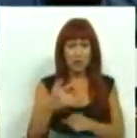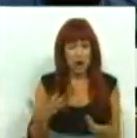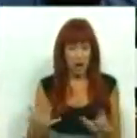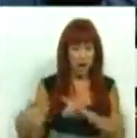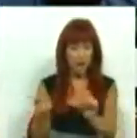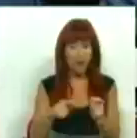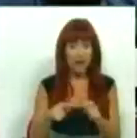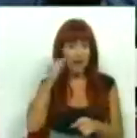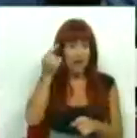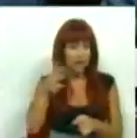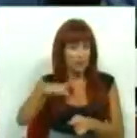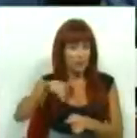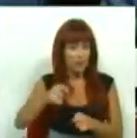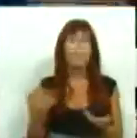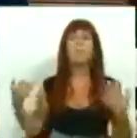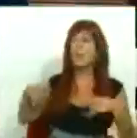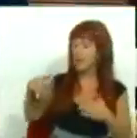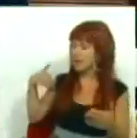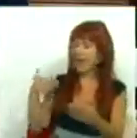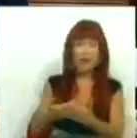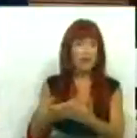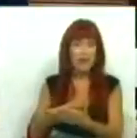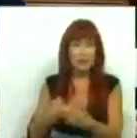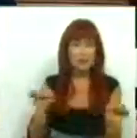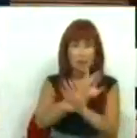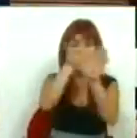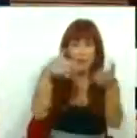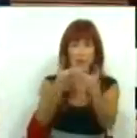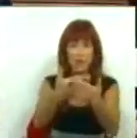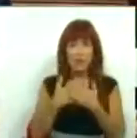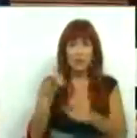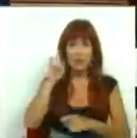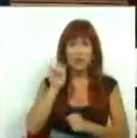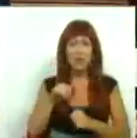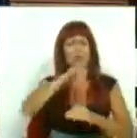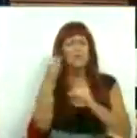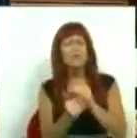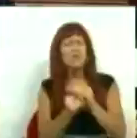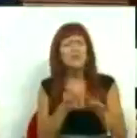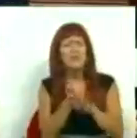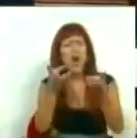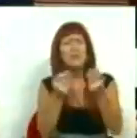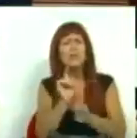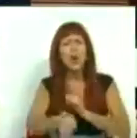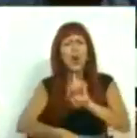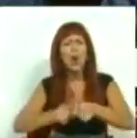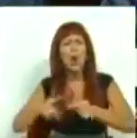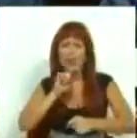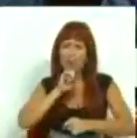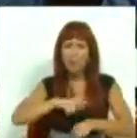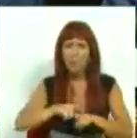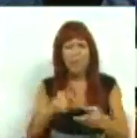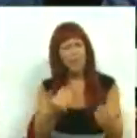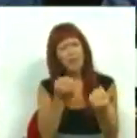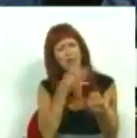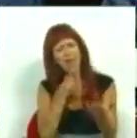se debate na especialidade. Mas, até à data, nunca nos foi esclarecido qual o valor dessas suborçamentações. Será que poderá